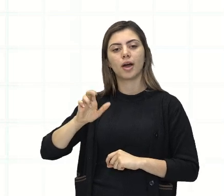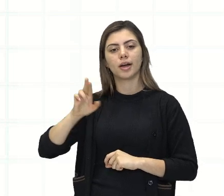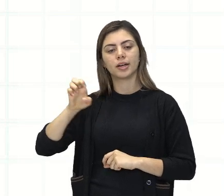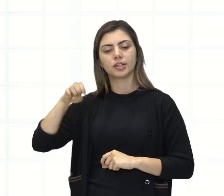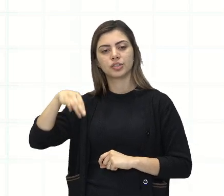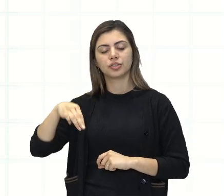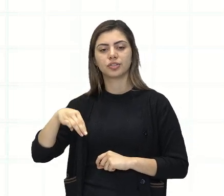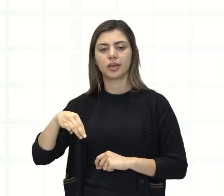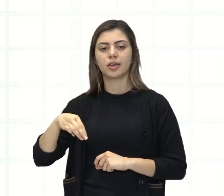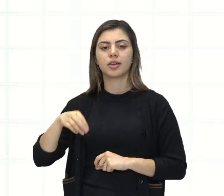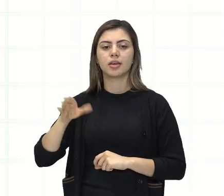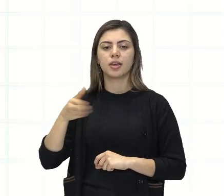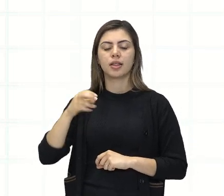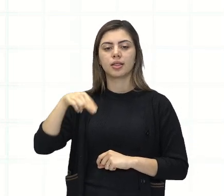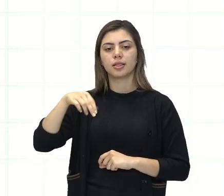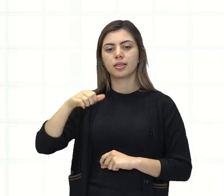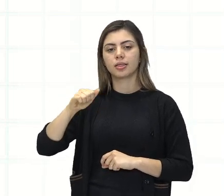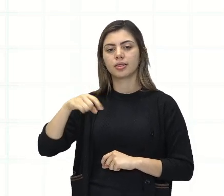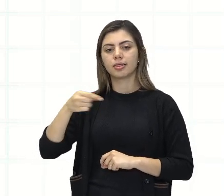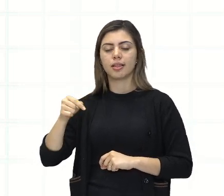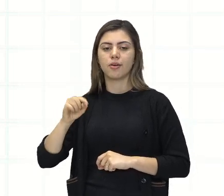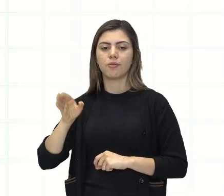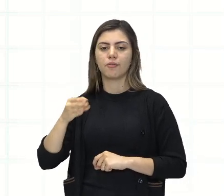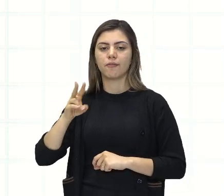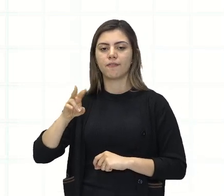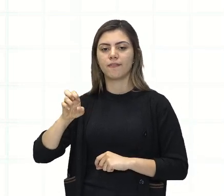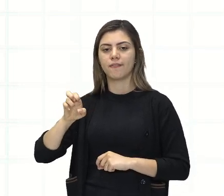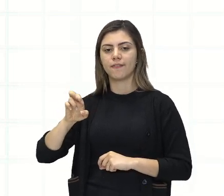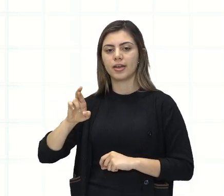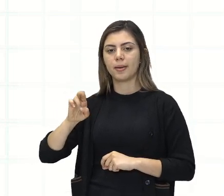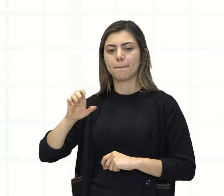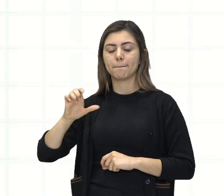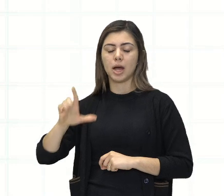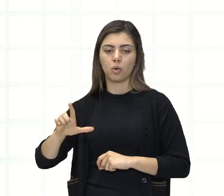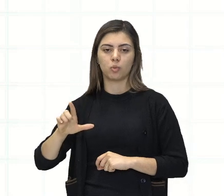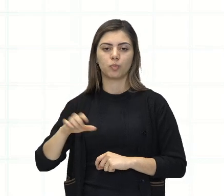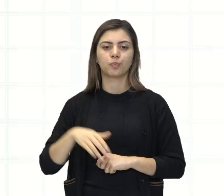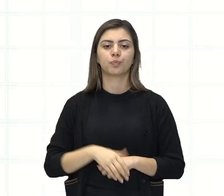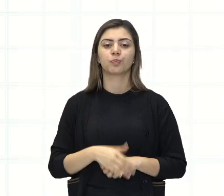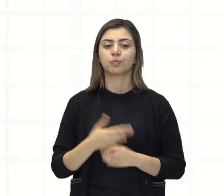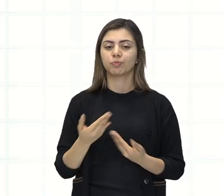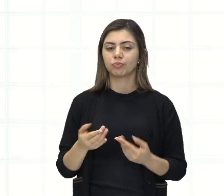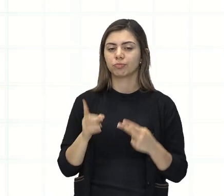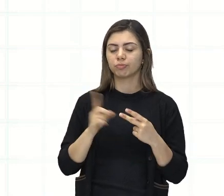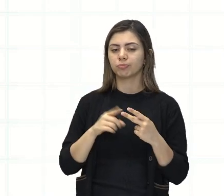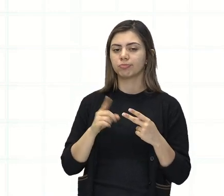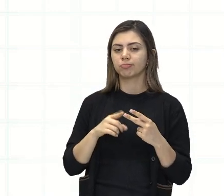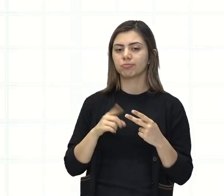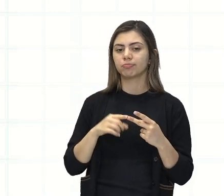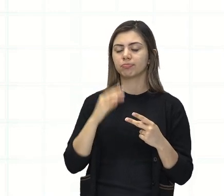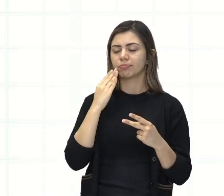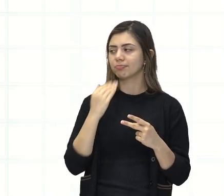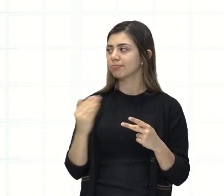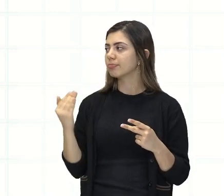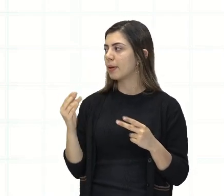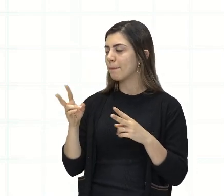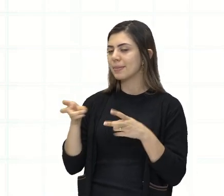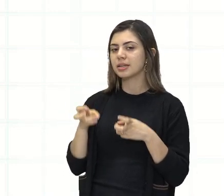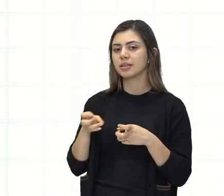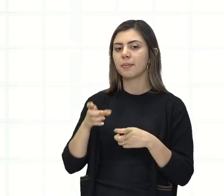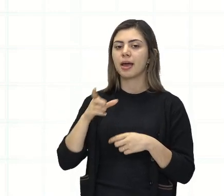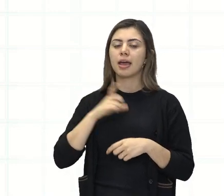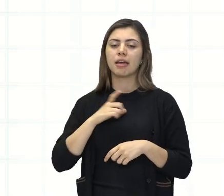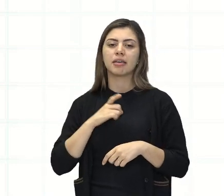verbal, né? Não verbal. Pois bem, a linguagem